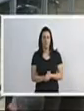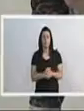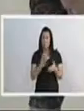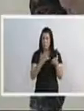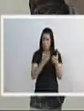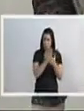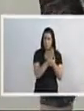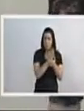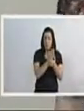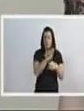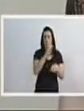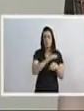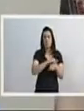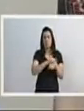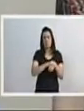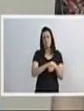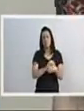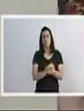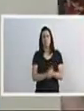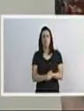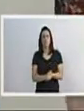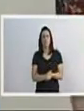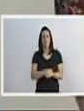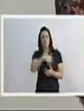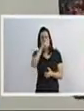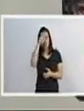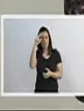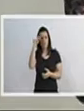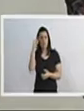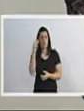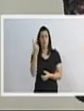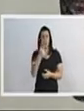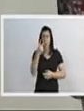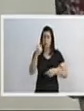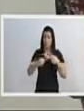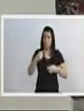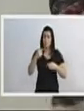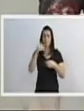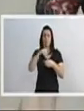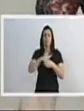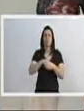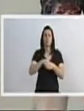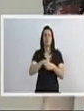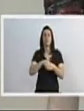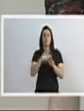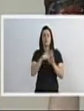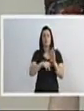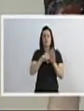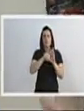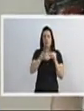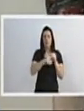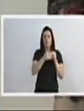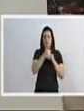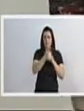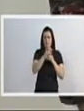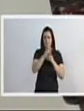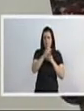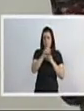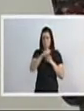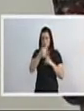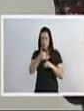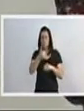Aprovada e a sanção do Executivo. Senhores vereadores, em segunda discussão e votação, o projeto de lei complementar 1501, de autoria do